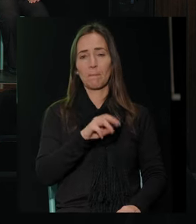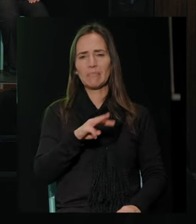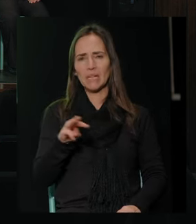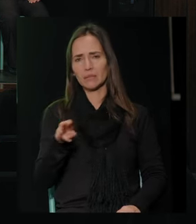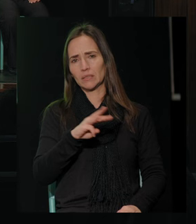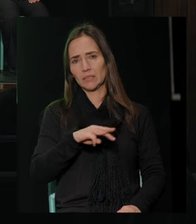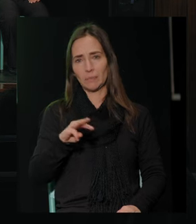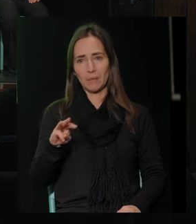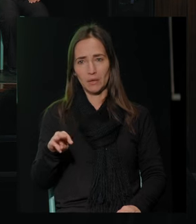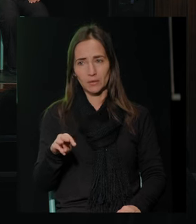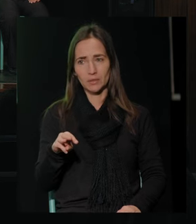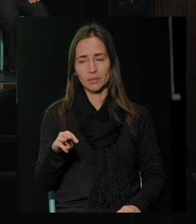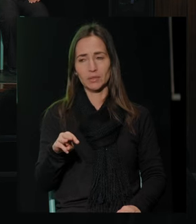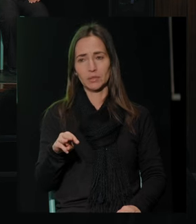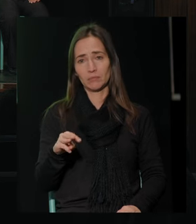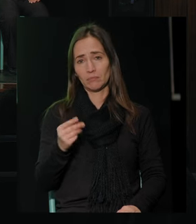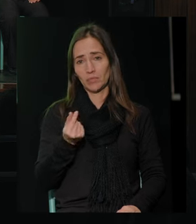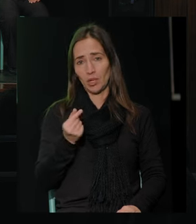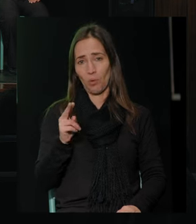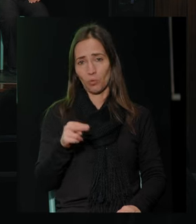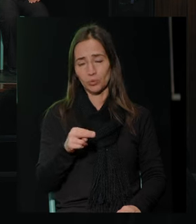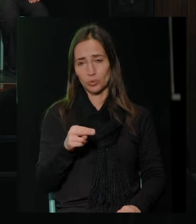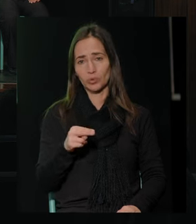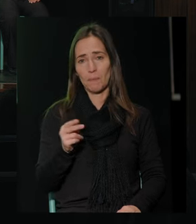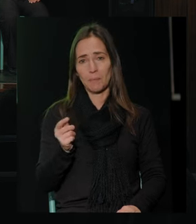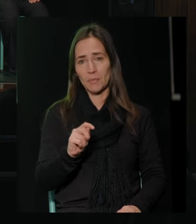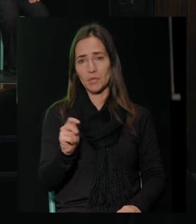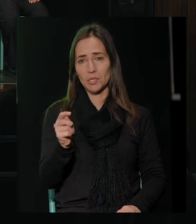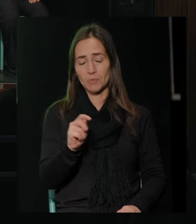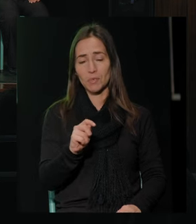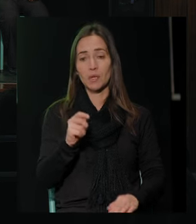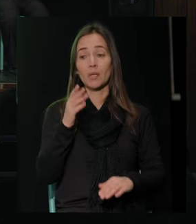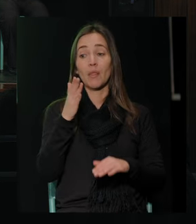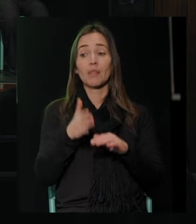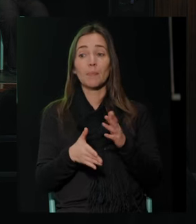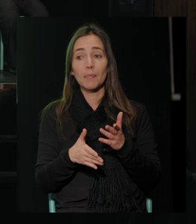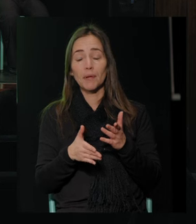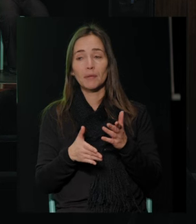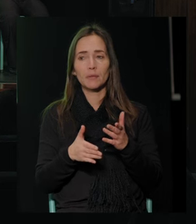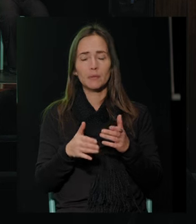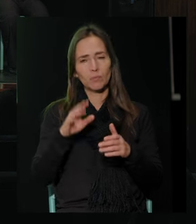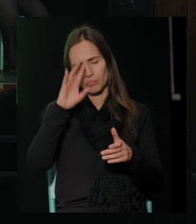e milhares de euros por mês e que, de repente, teve uma espécie